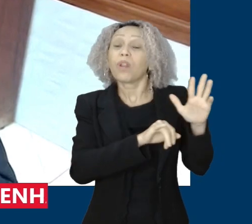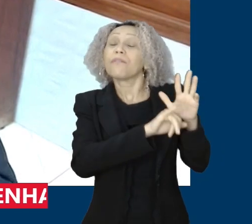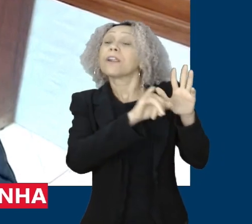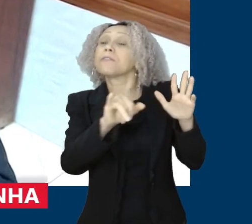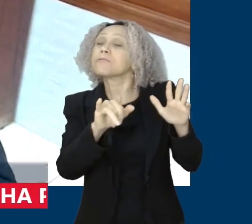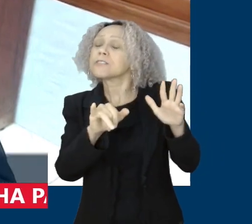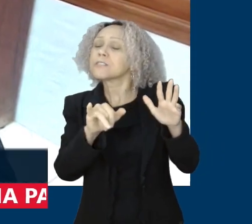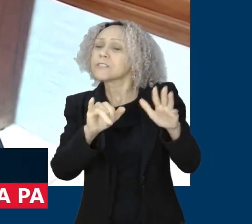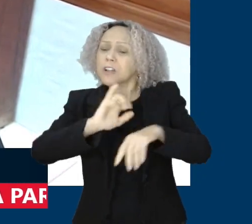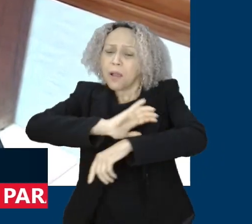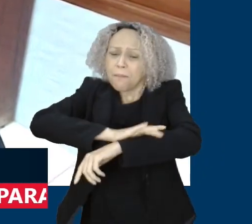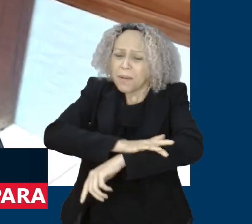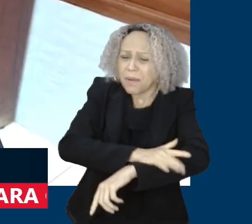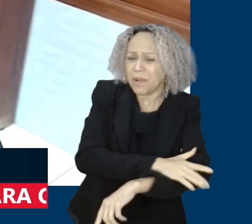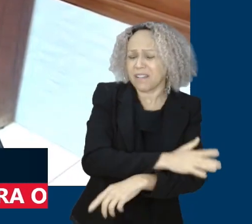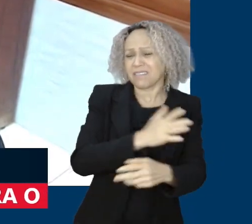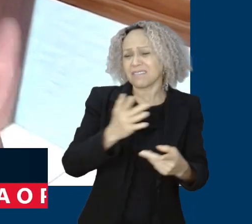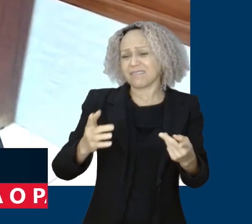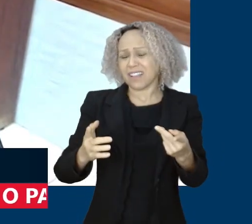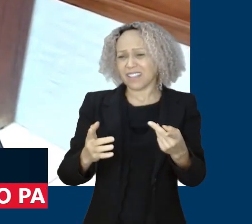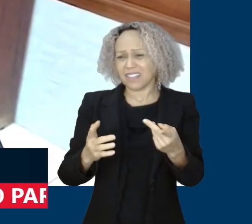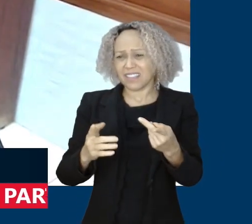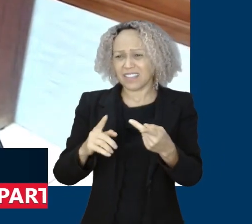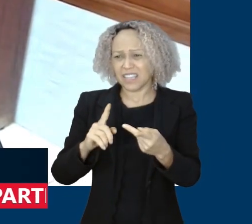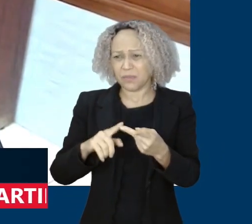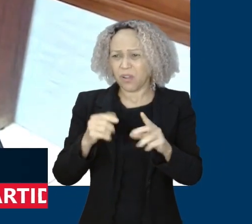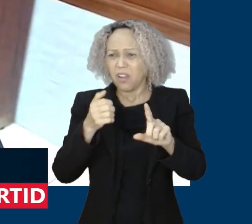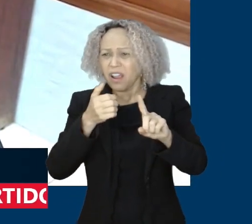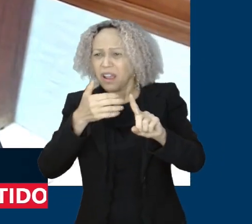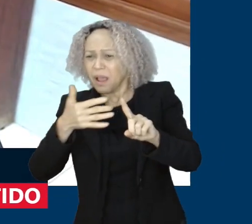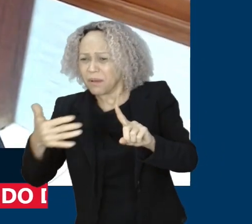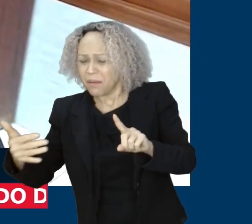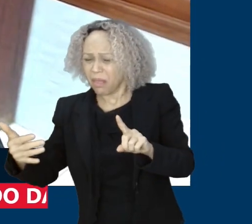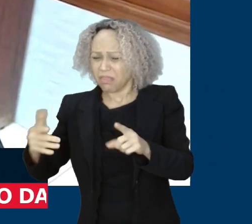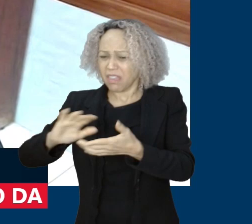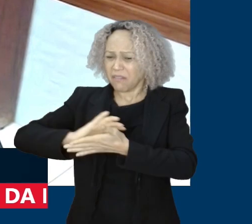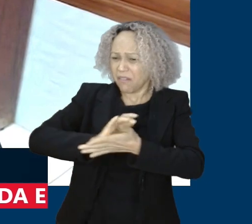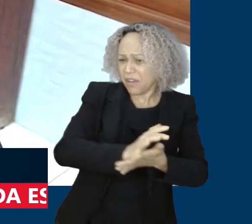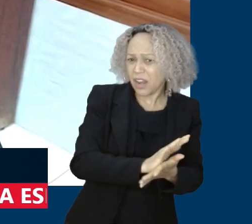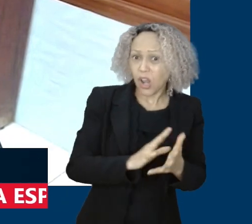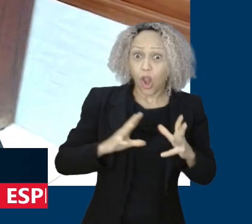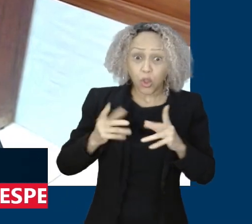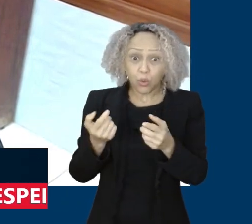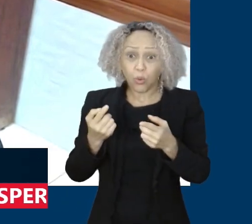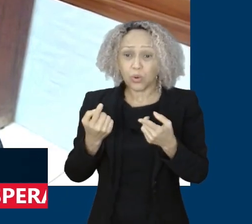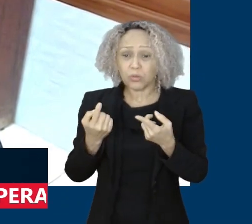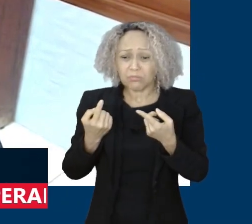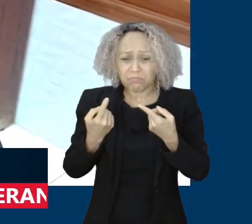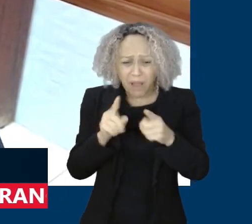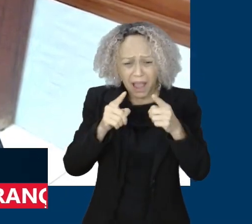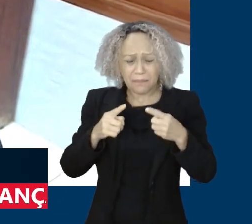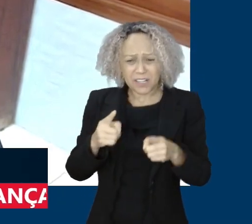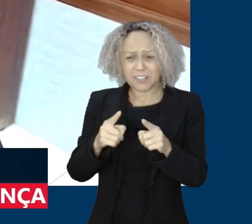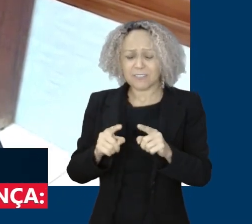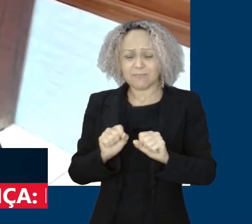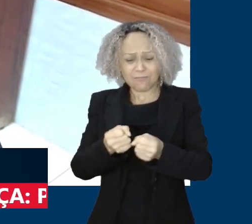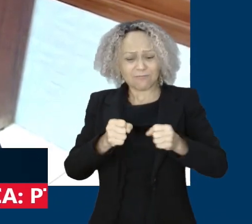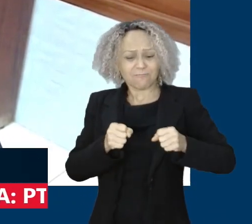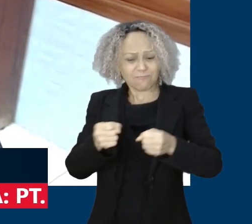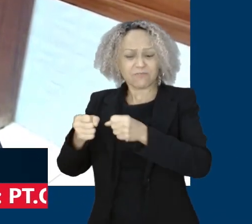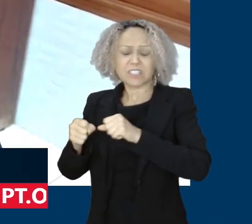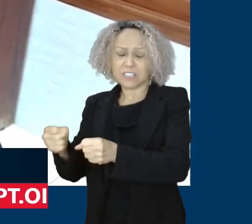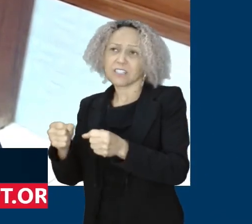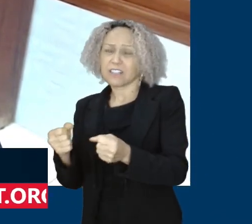tipo. LGBTQI+, negros, índios, não é índio o termo correto, né? A nação indígena,